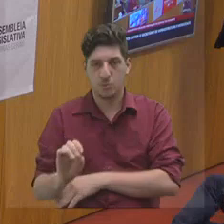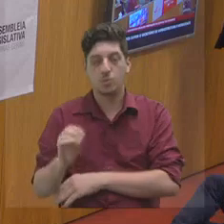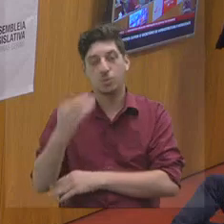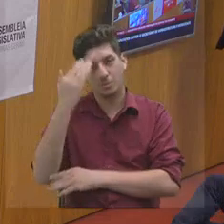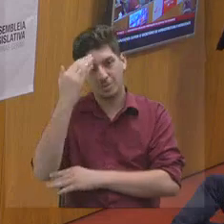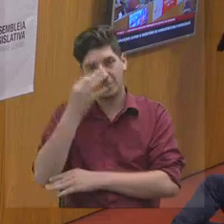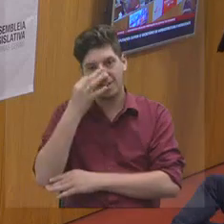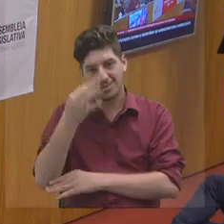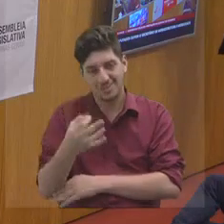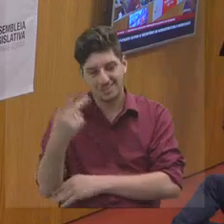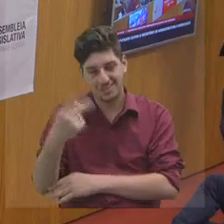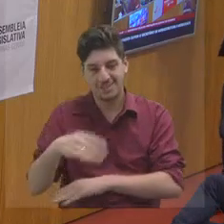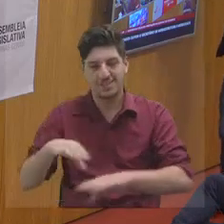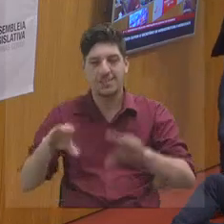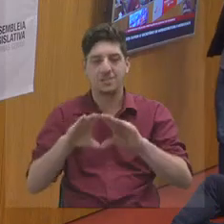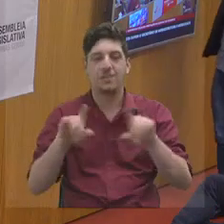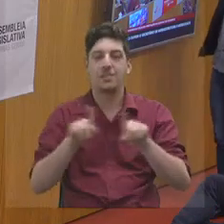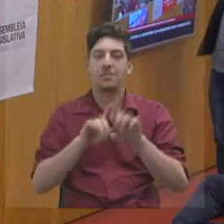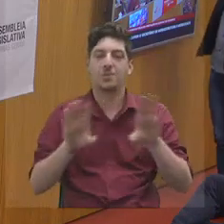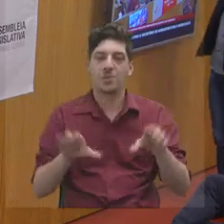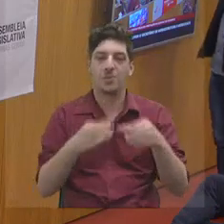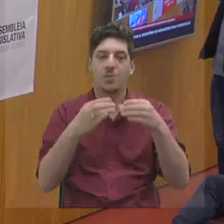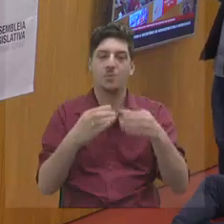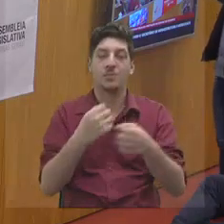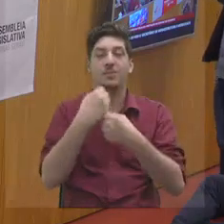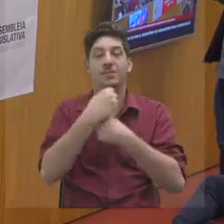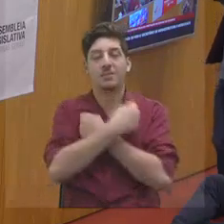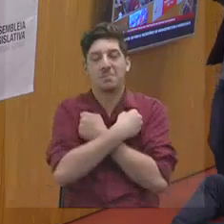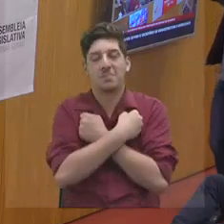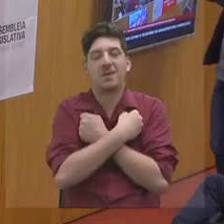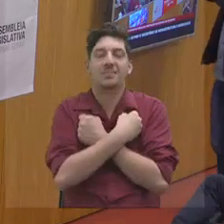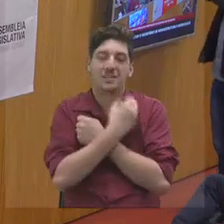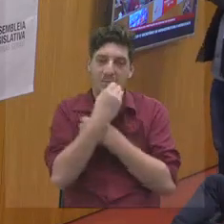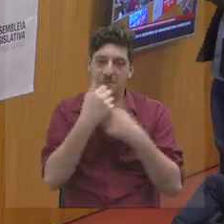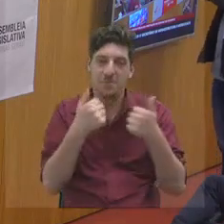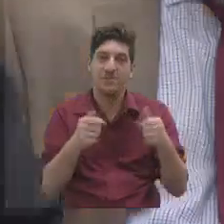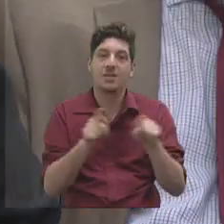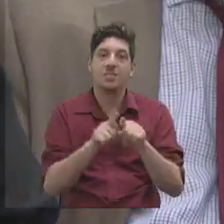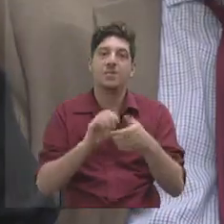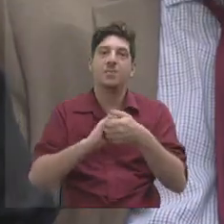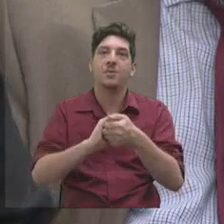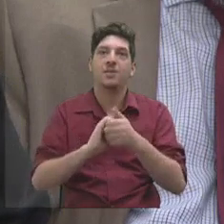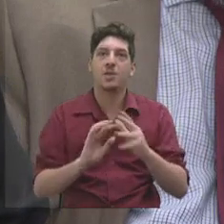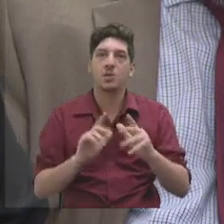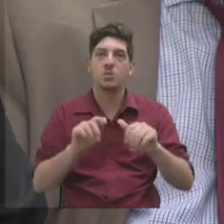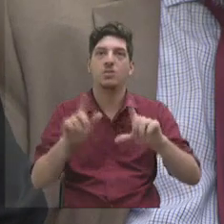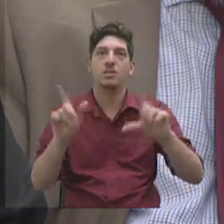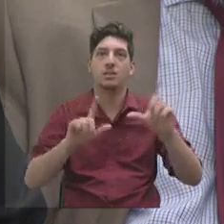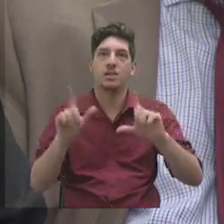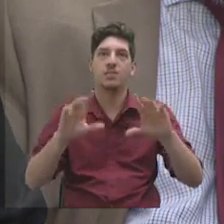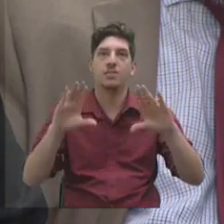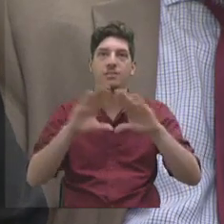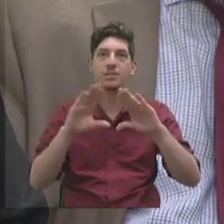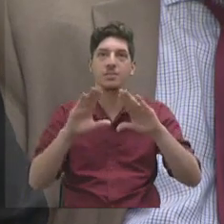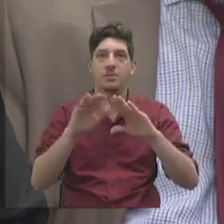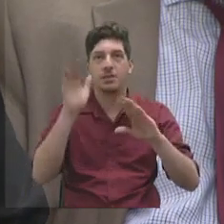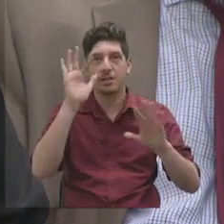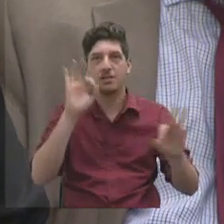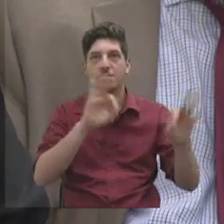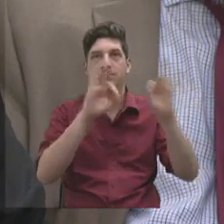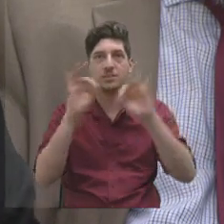toda a sua equipe também sinta se abraçada cumprimento todos da TV Assembleia aqui nos acompanha nesse